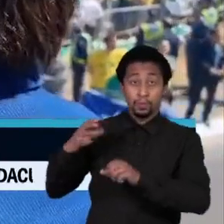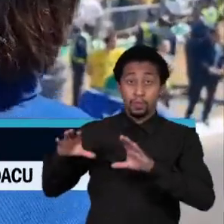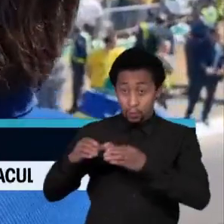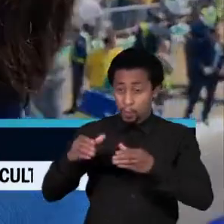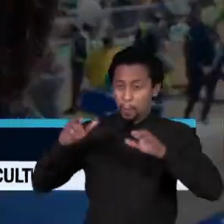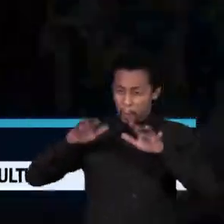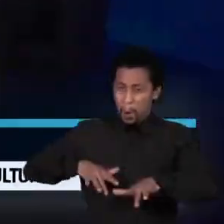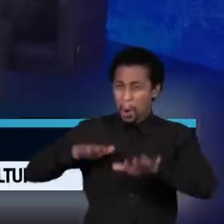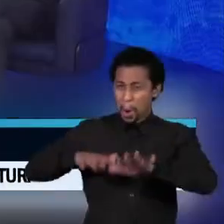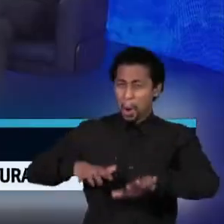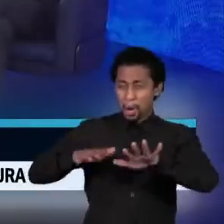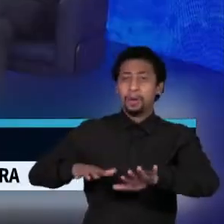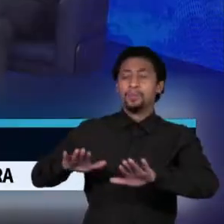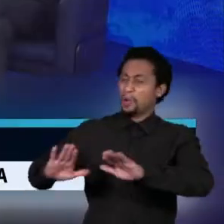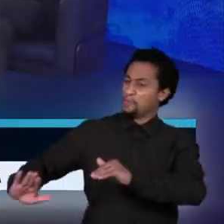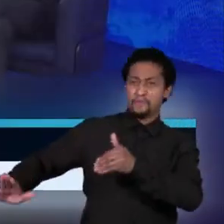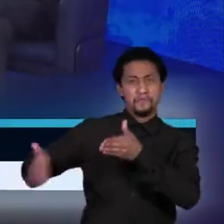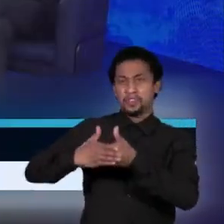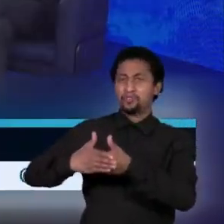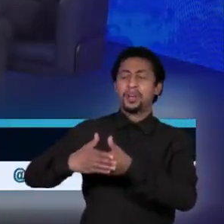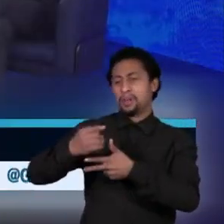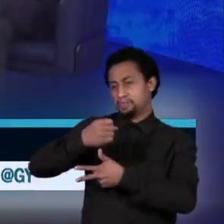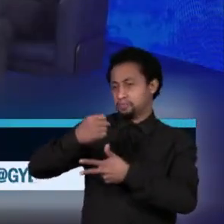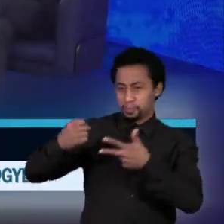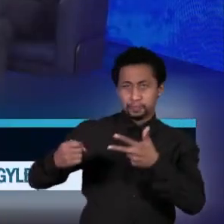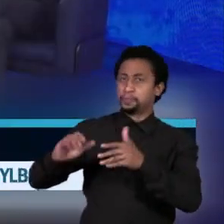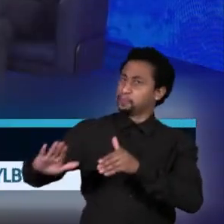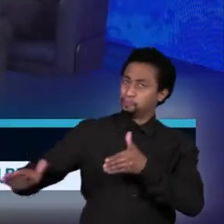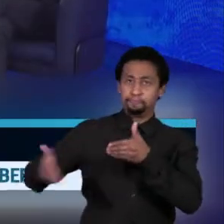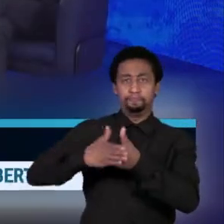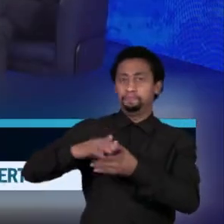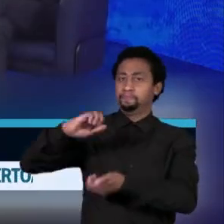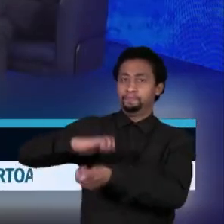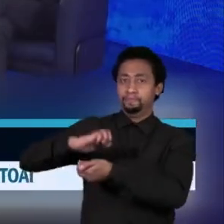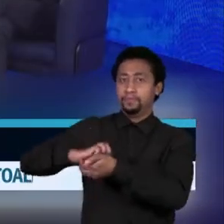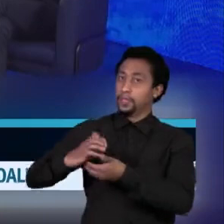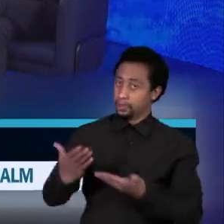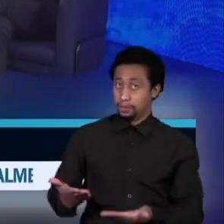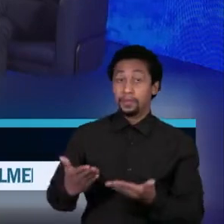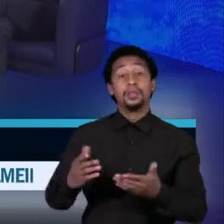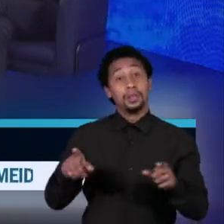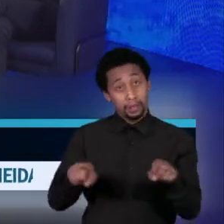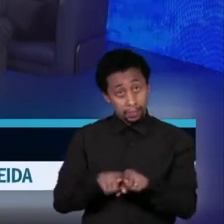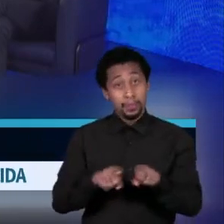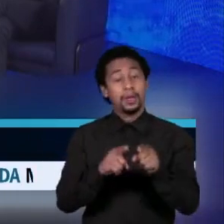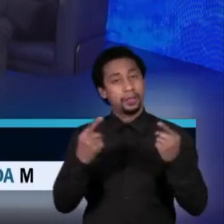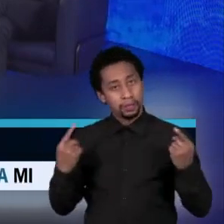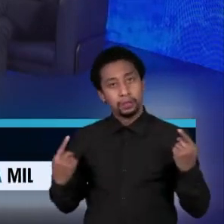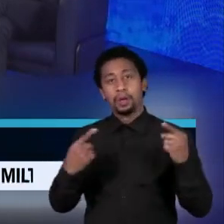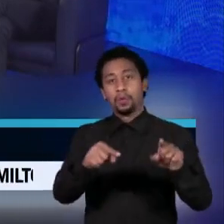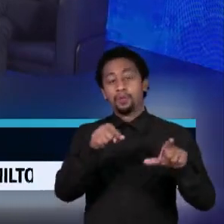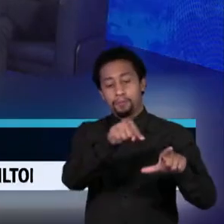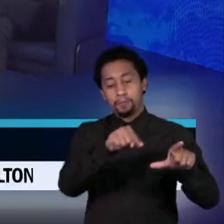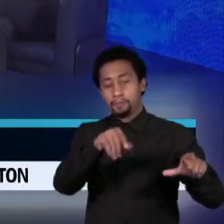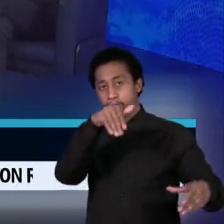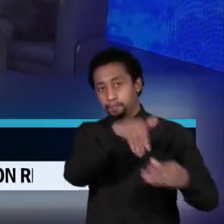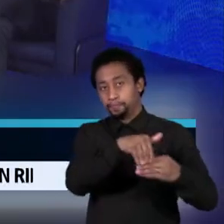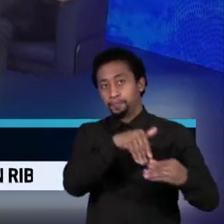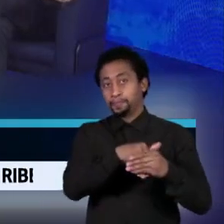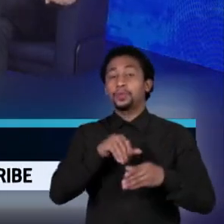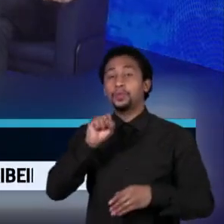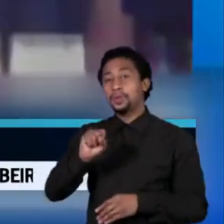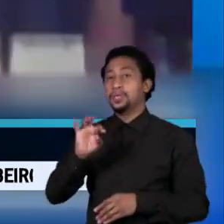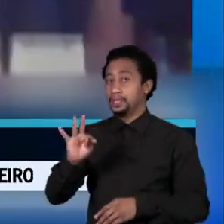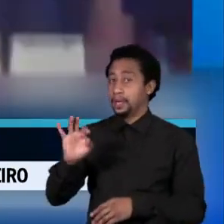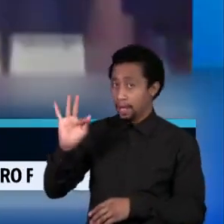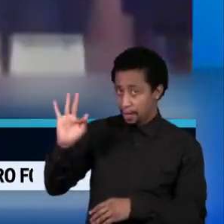Supremo Tribunal Federal. E ontem, durante a entrevista, atacou o processo eleitoral, reclamou de interferências do STF em decisões